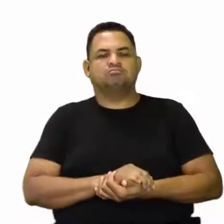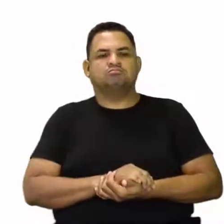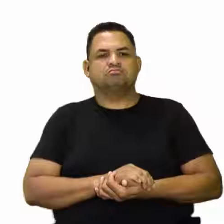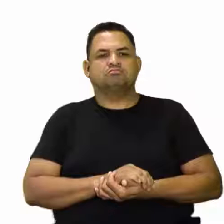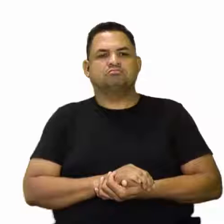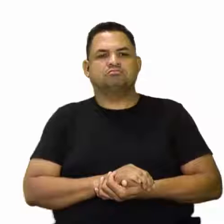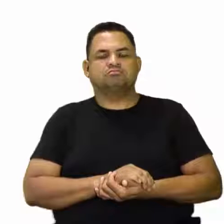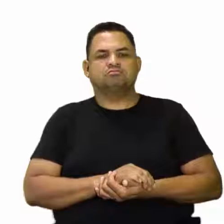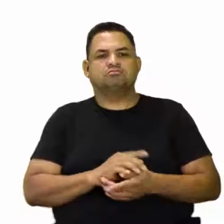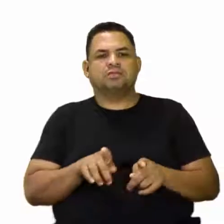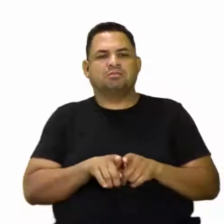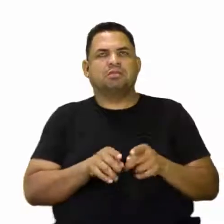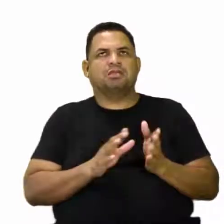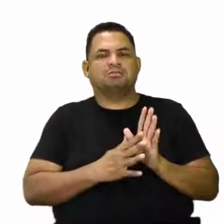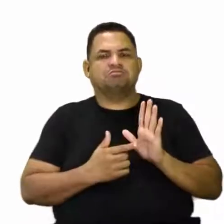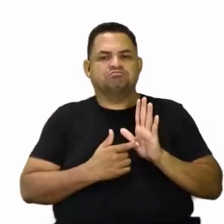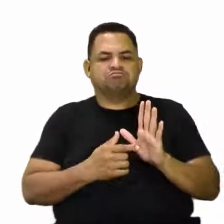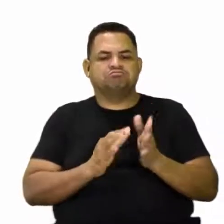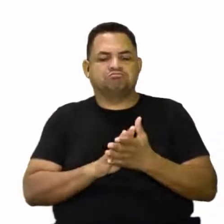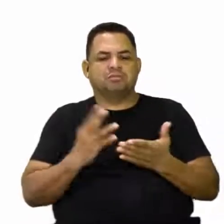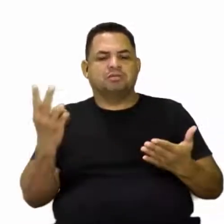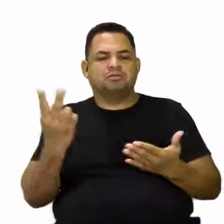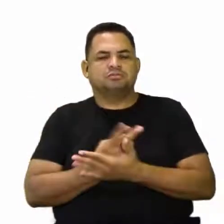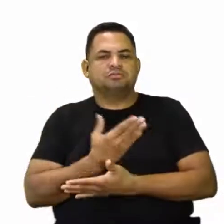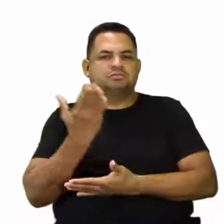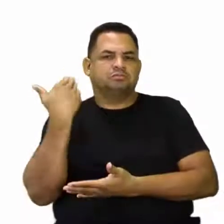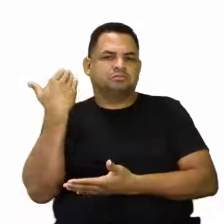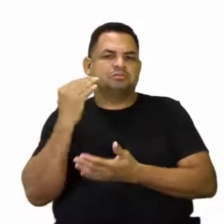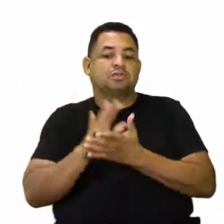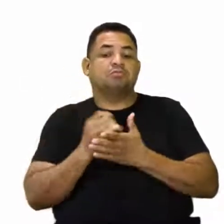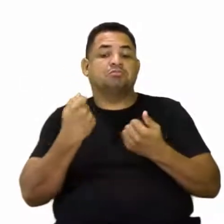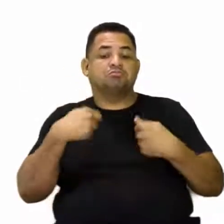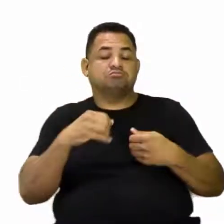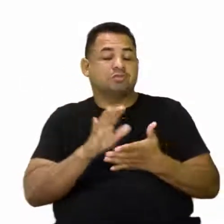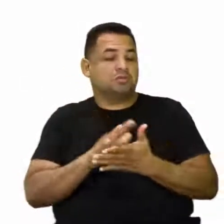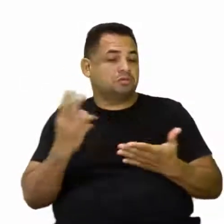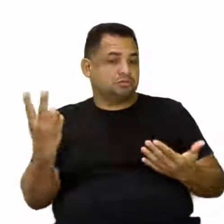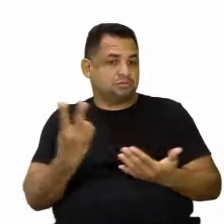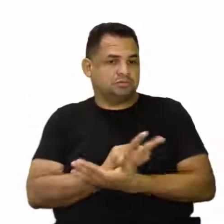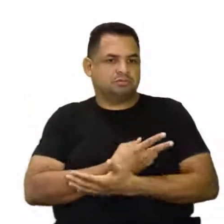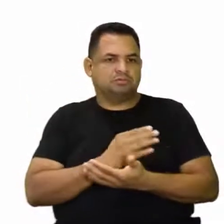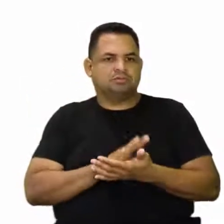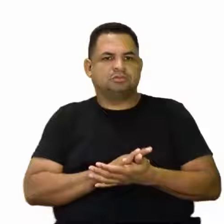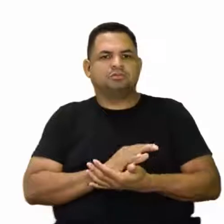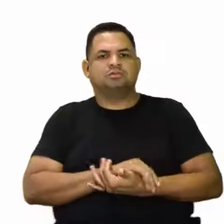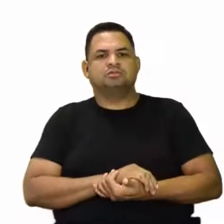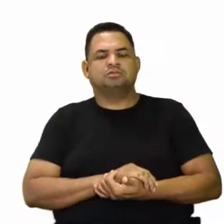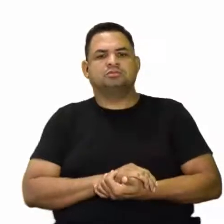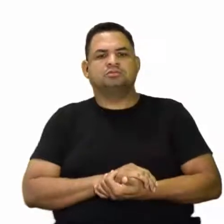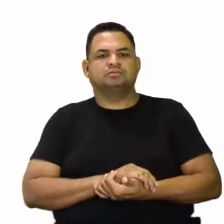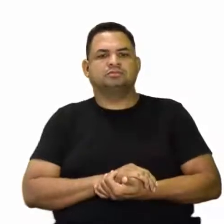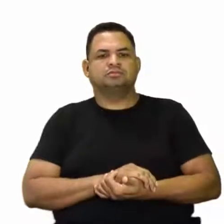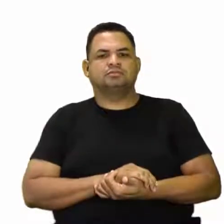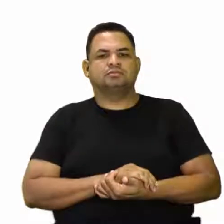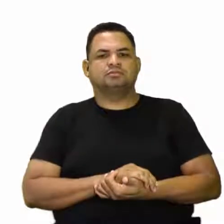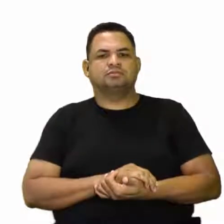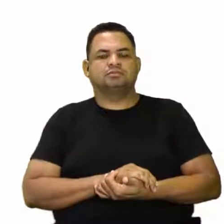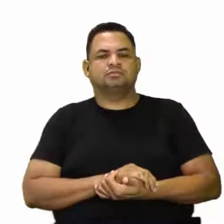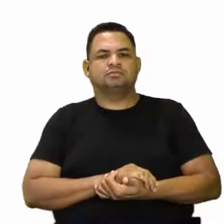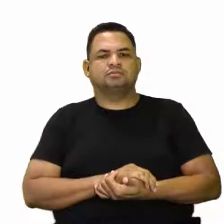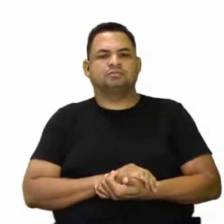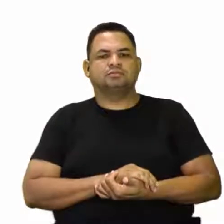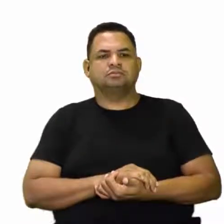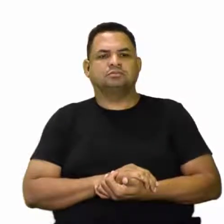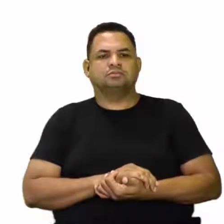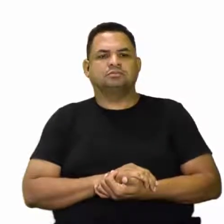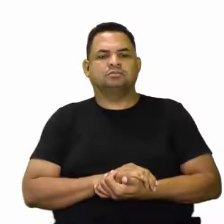para expressar ações passadas que tinham chance de ter acontecido. Se supiera que estabas em